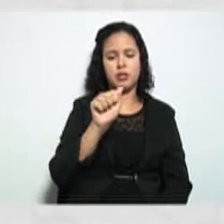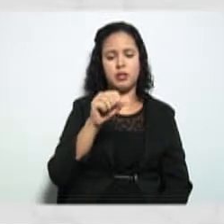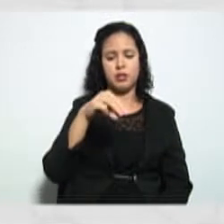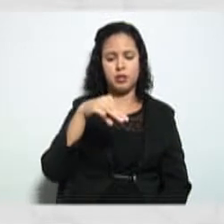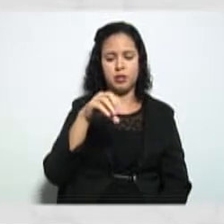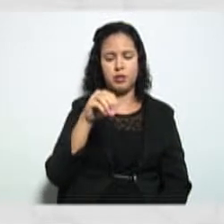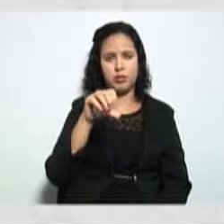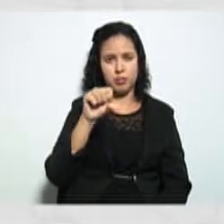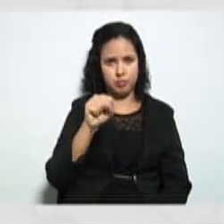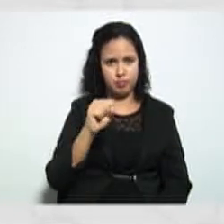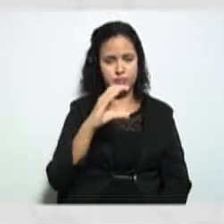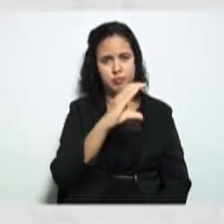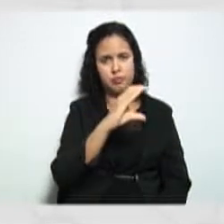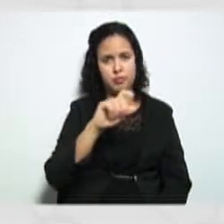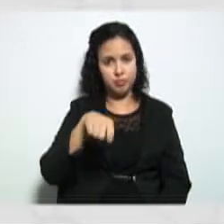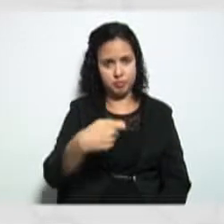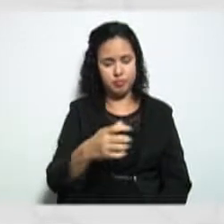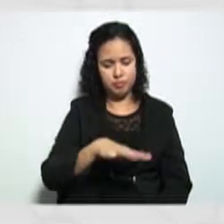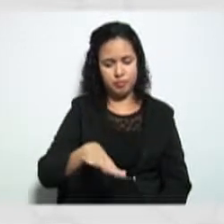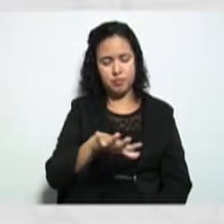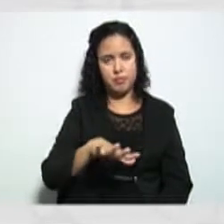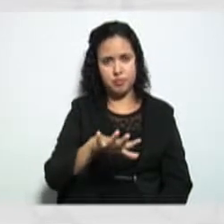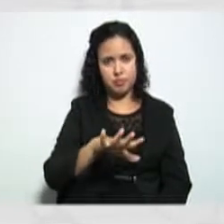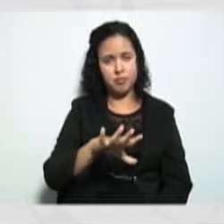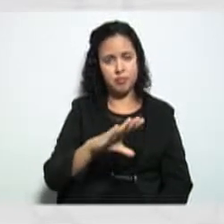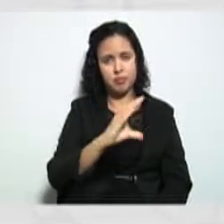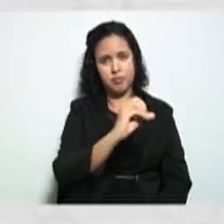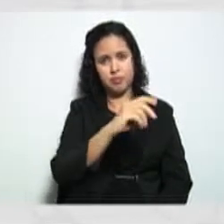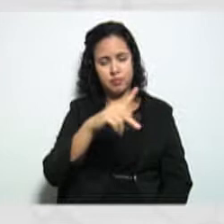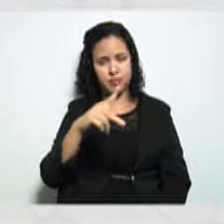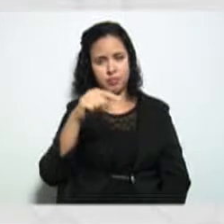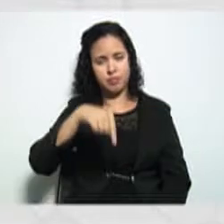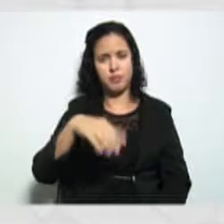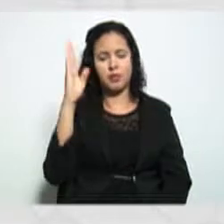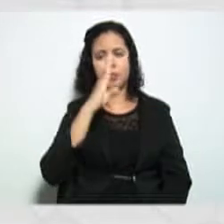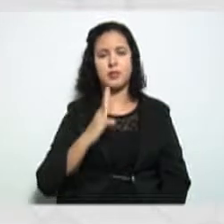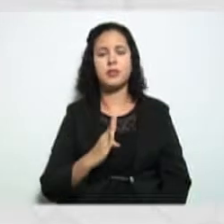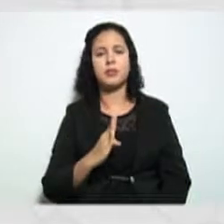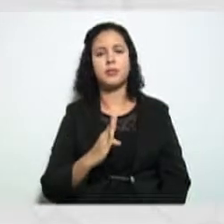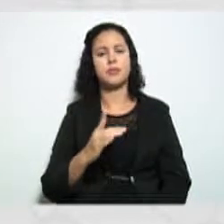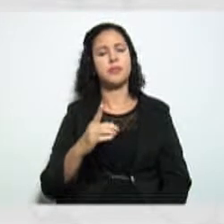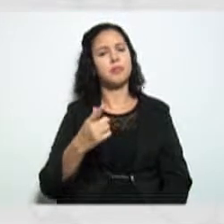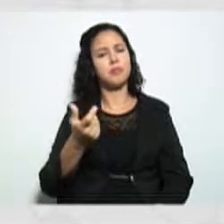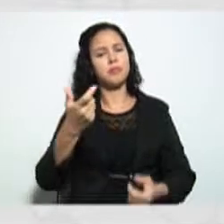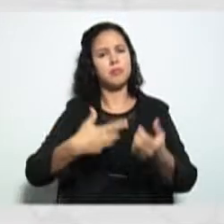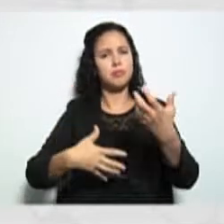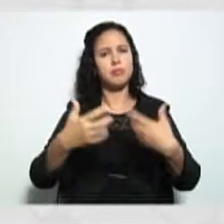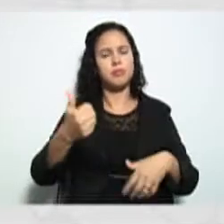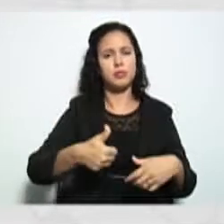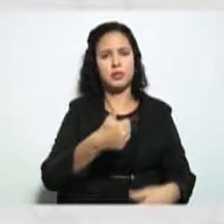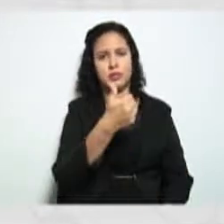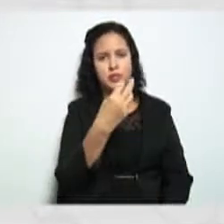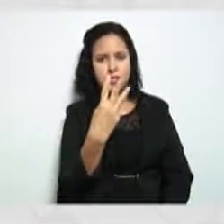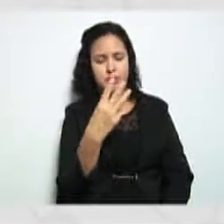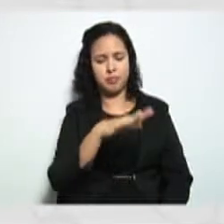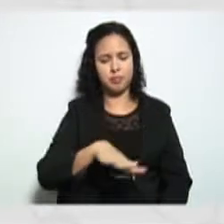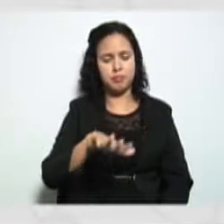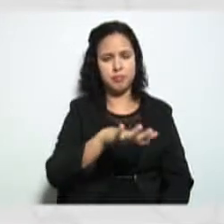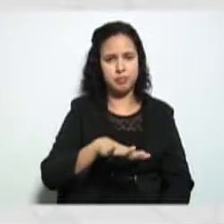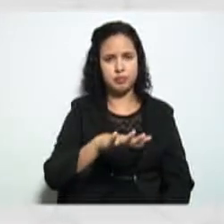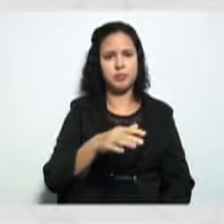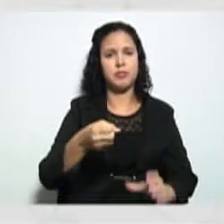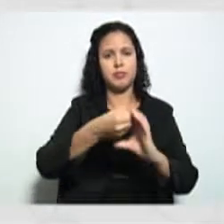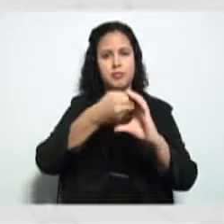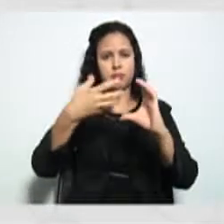Brasil. Existe um normativo que instituiu 13 grandes ramos. Nós vamos discutir pouco a pouco esses 13 ramos. Vamos falar das